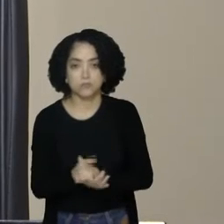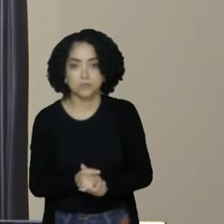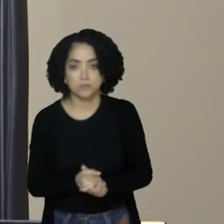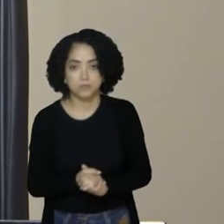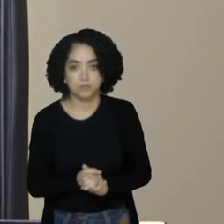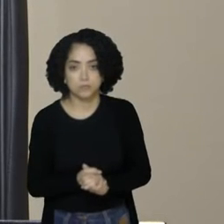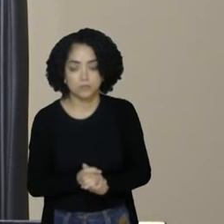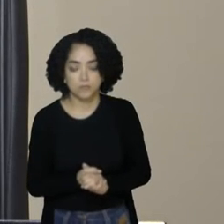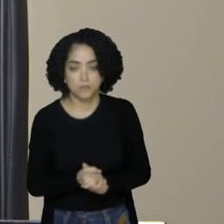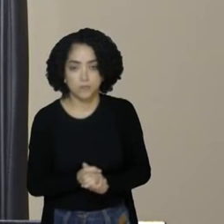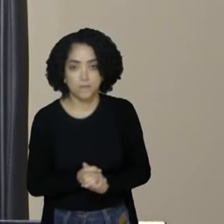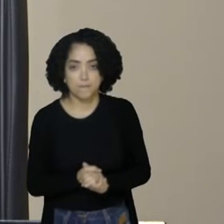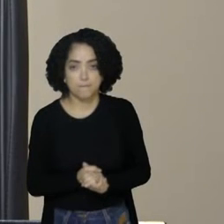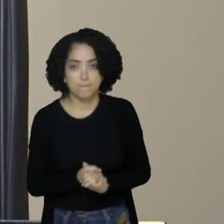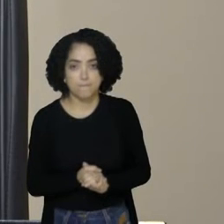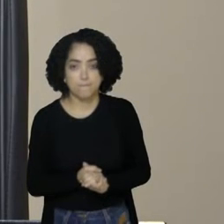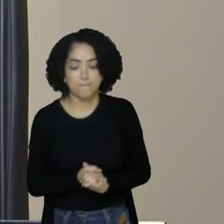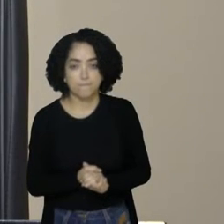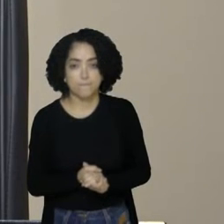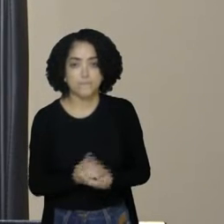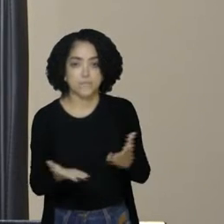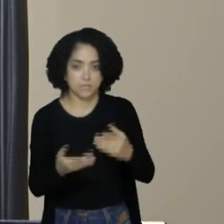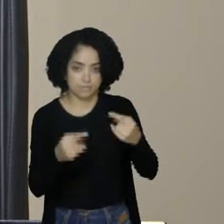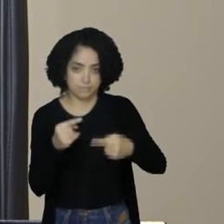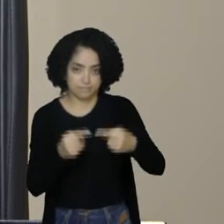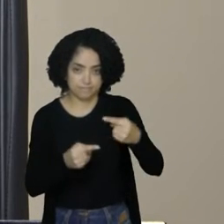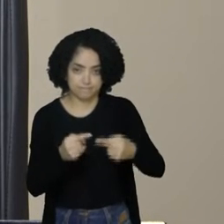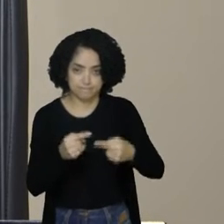FUNJURE. Em discussão.